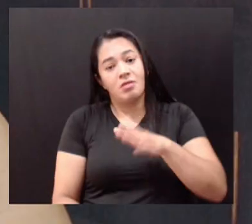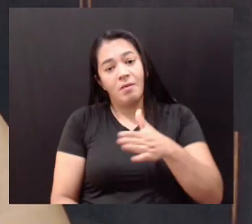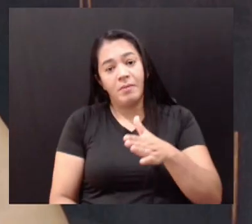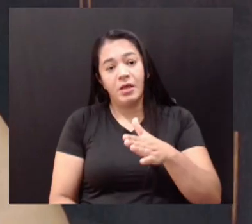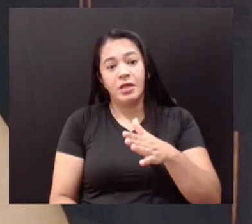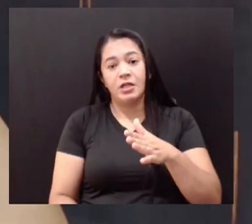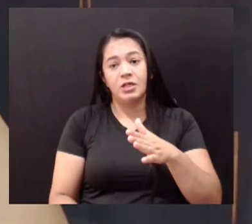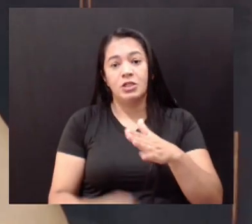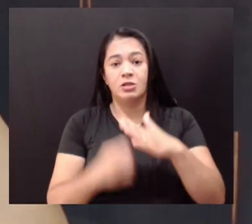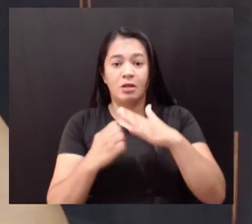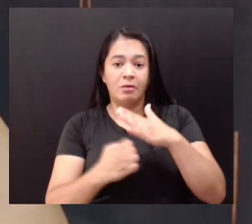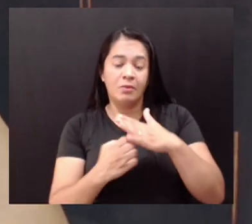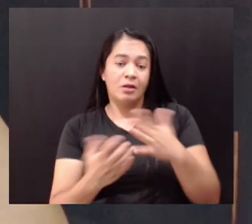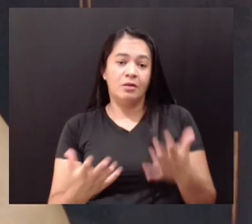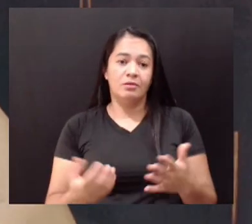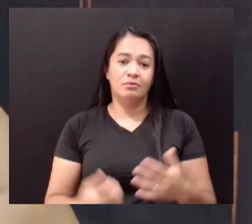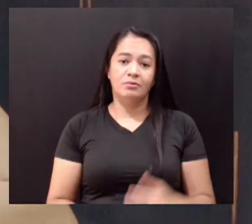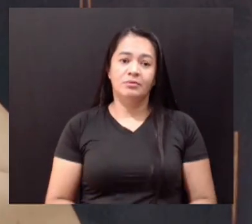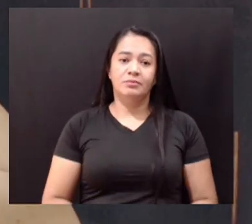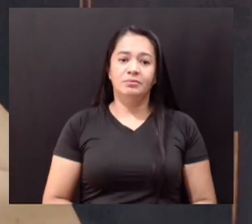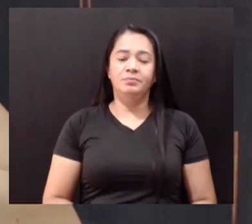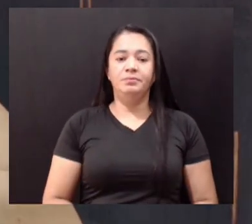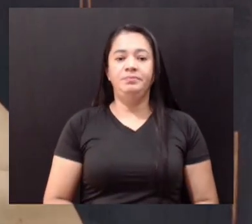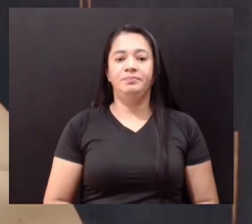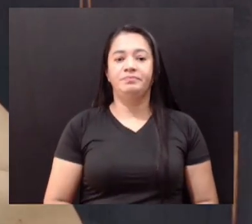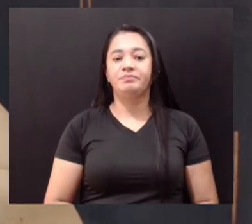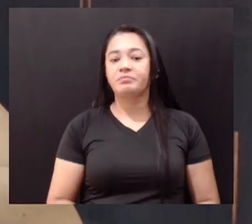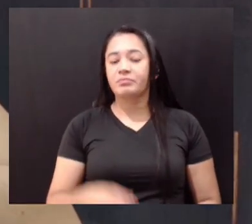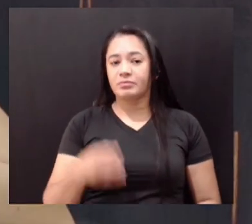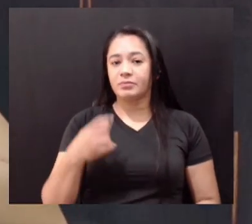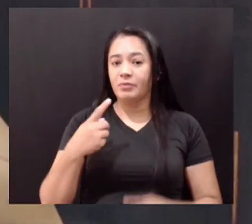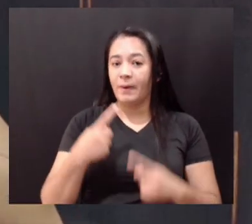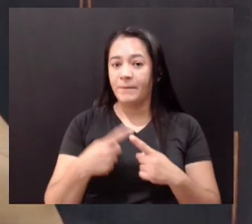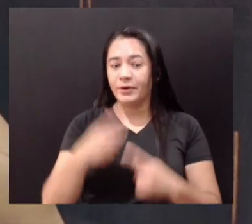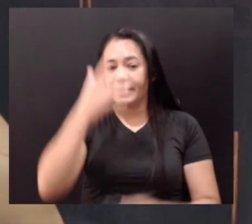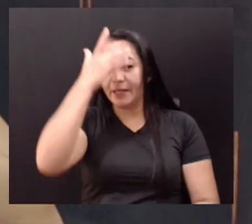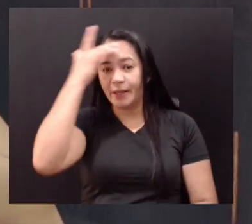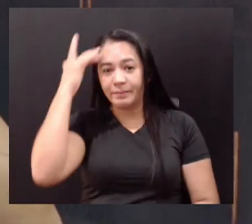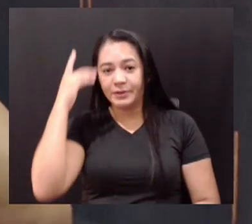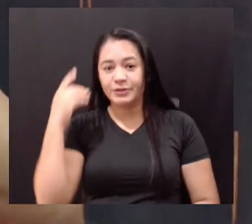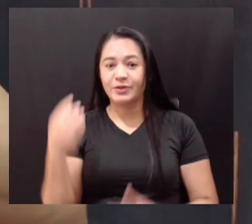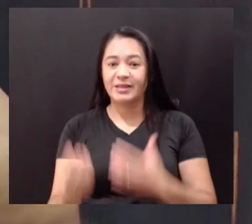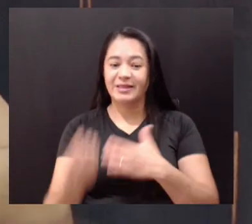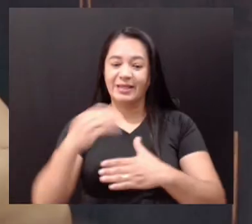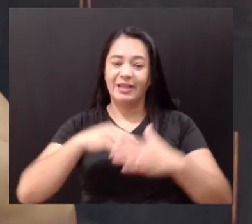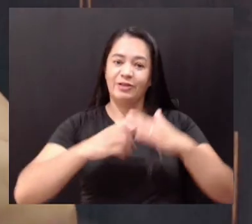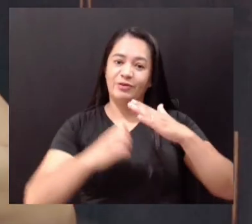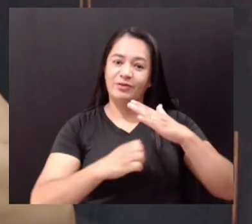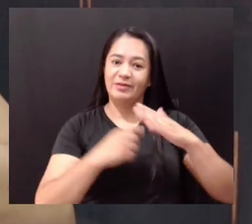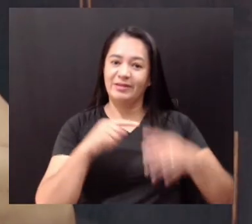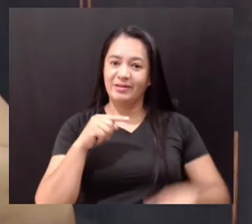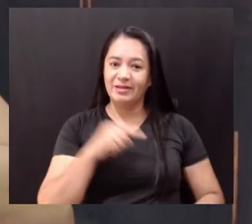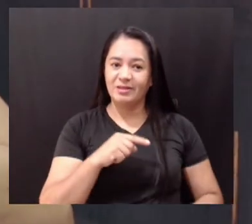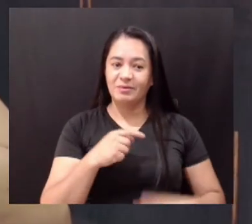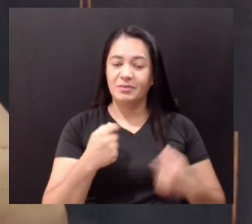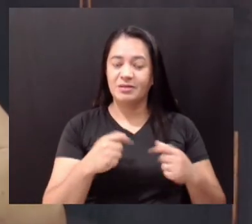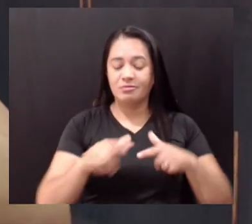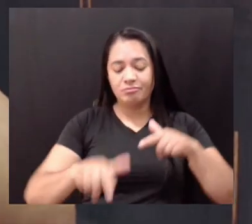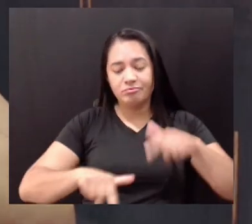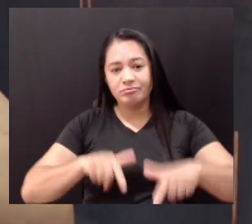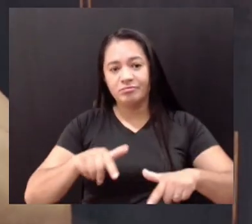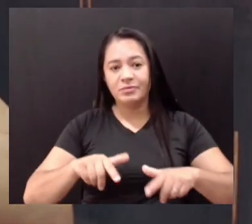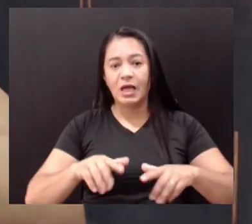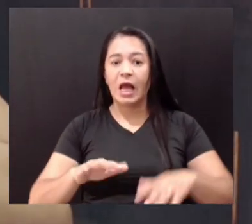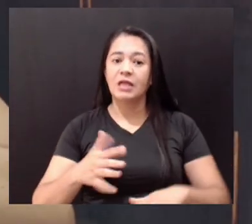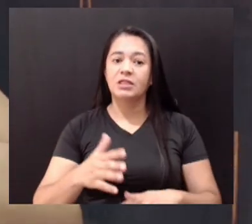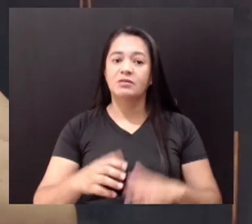precisar, dentro de uma empresa, ser feito um trabalho com ela, e tem empresas que estão dispostas a isso, porque esses